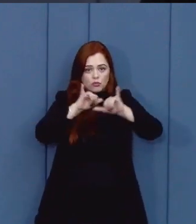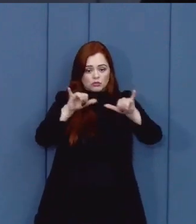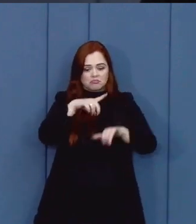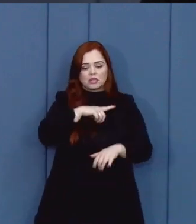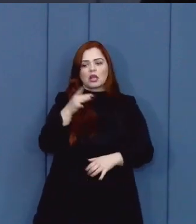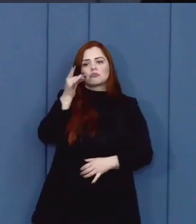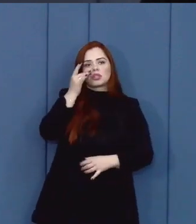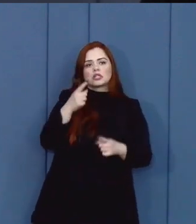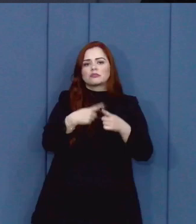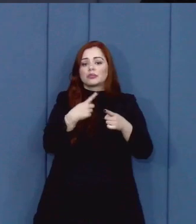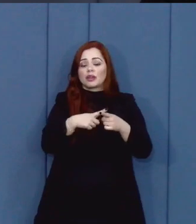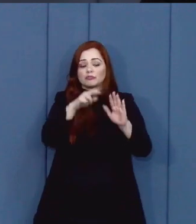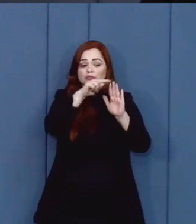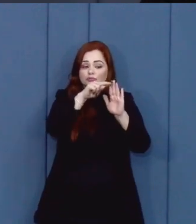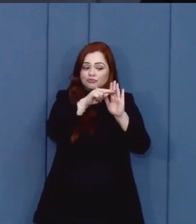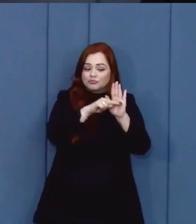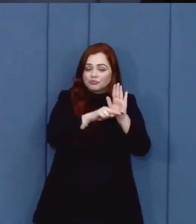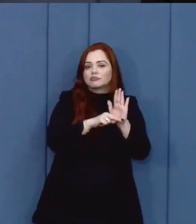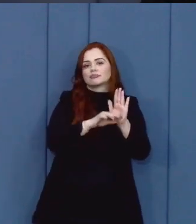ela tem interesse porque as normas, né,